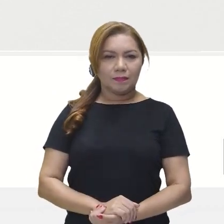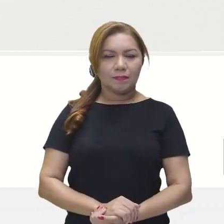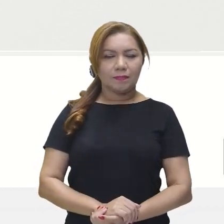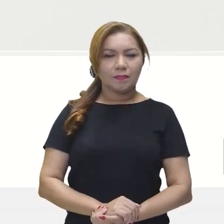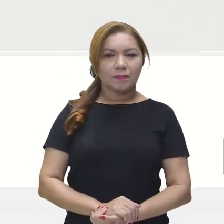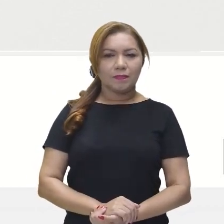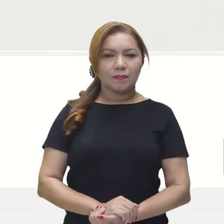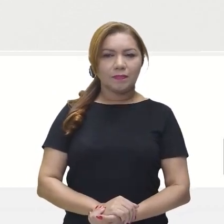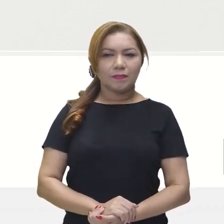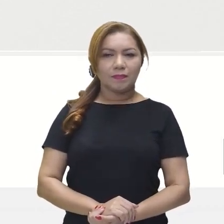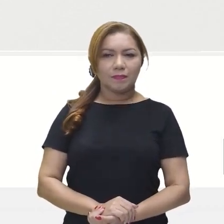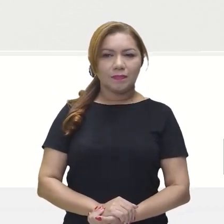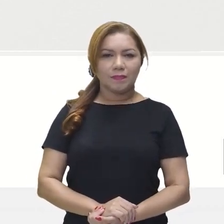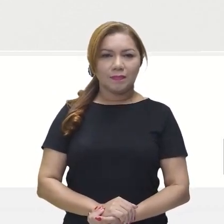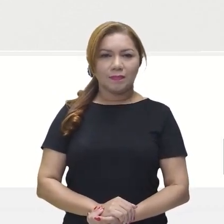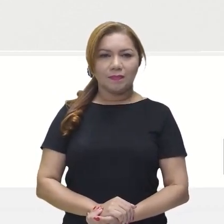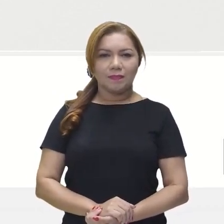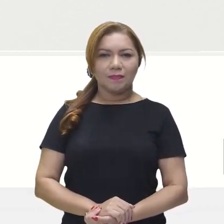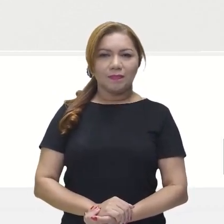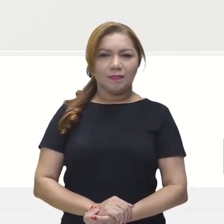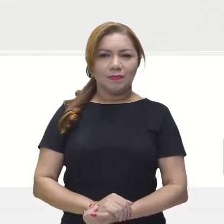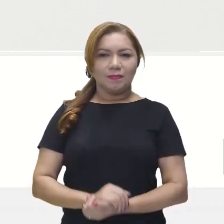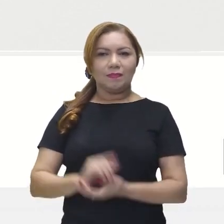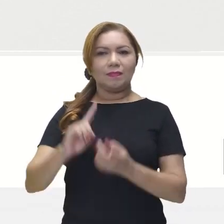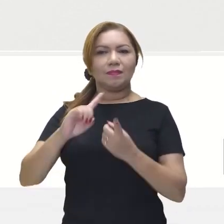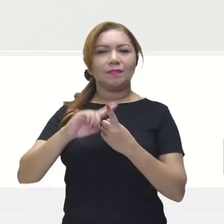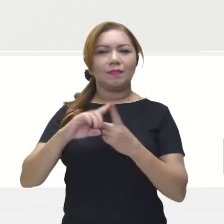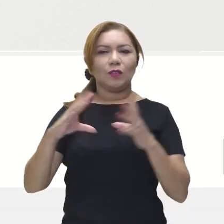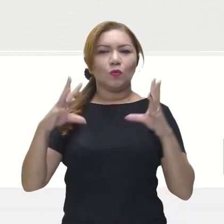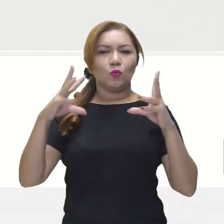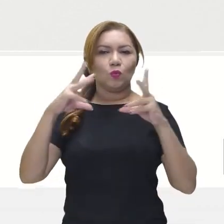Para eu ter dimensão toda.